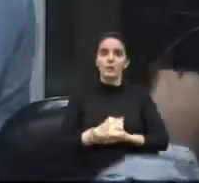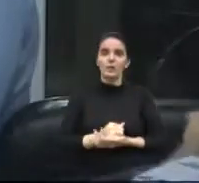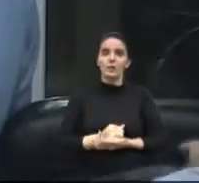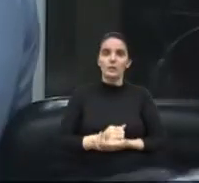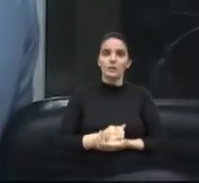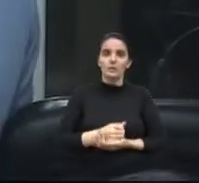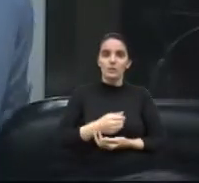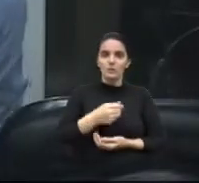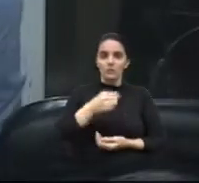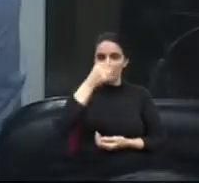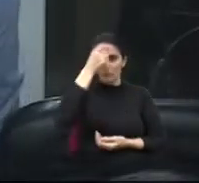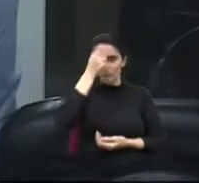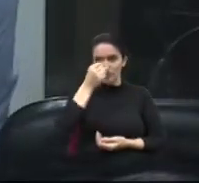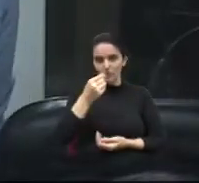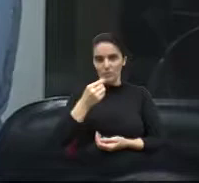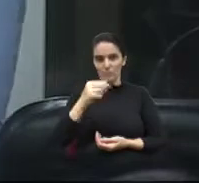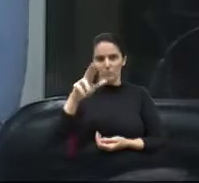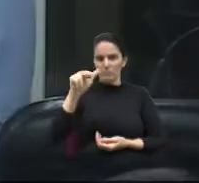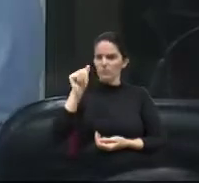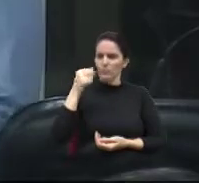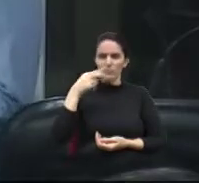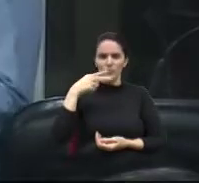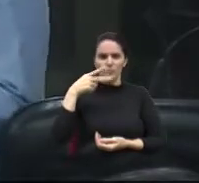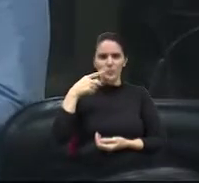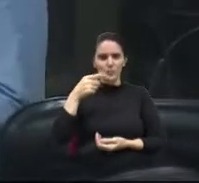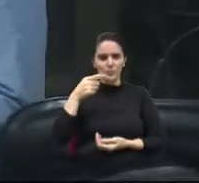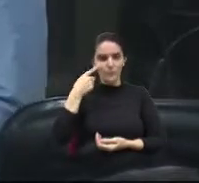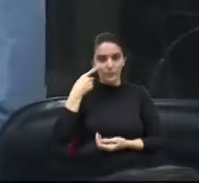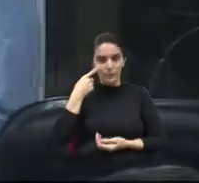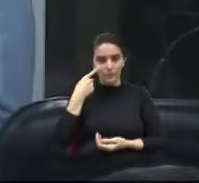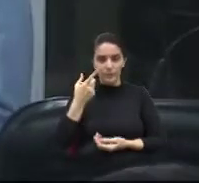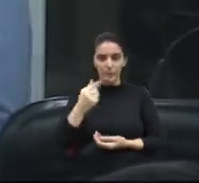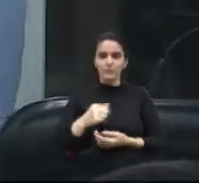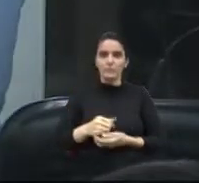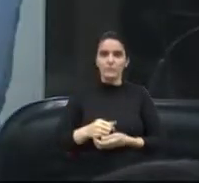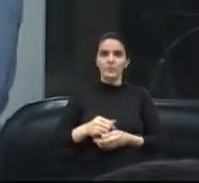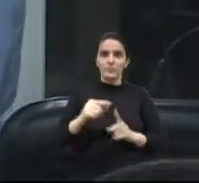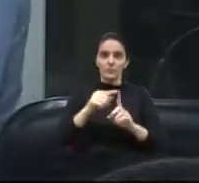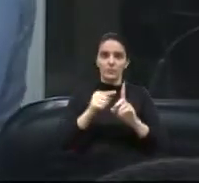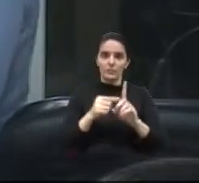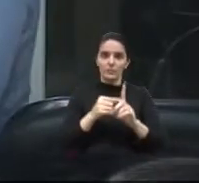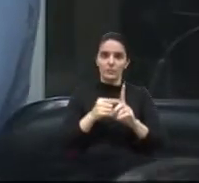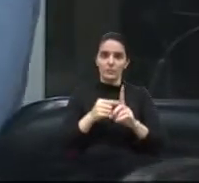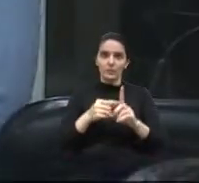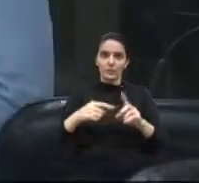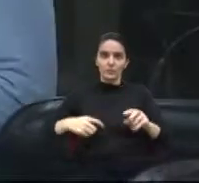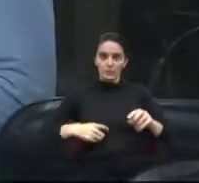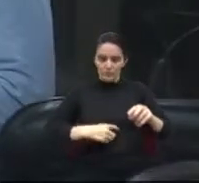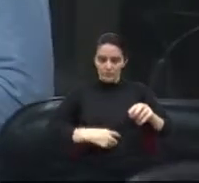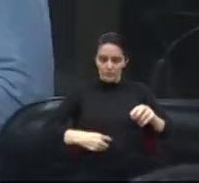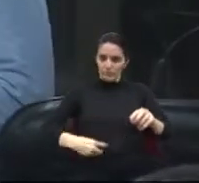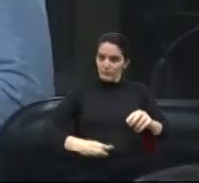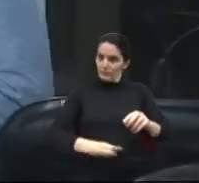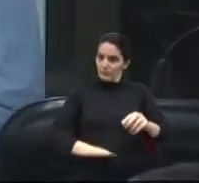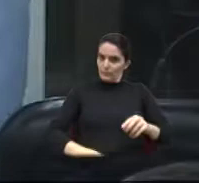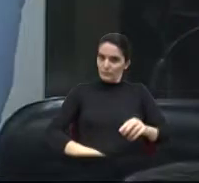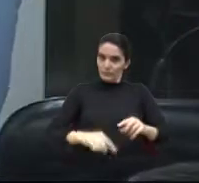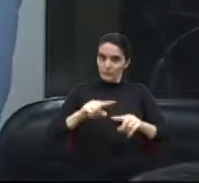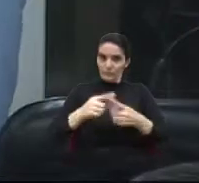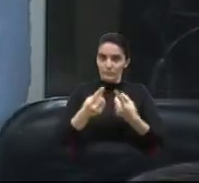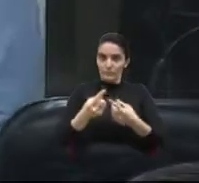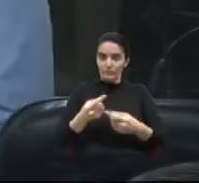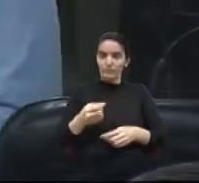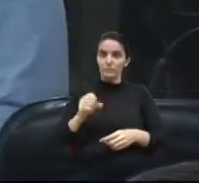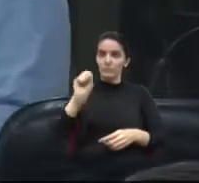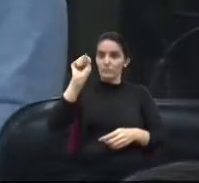e sim do útero. Então, por enquanto, até onde a medicina, até onde eu estudei, a